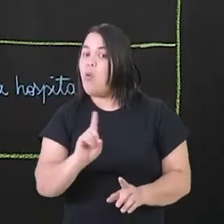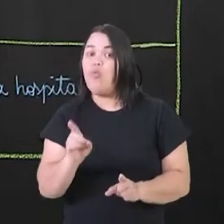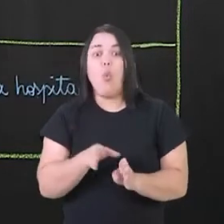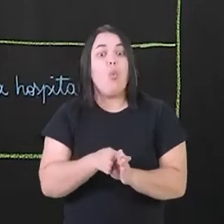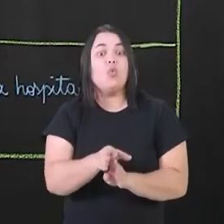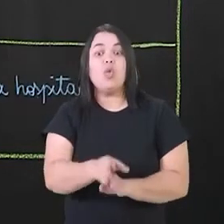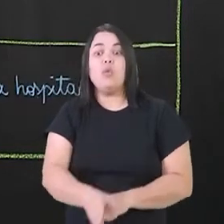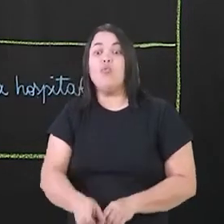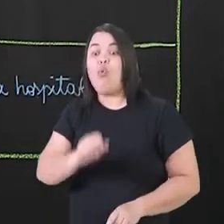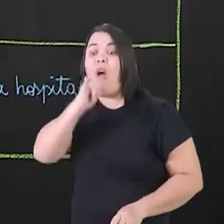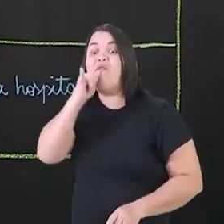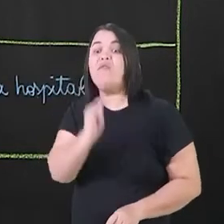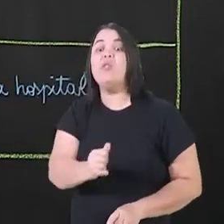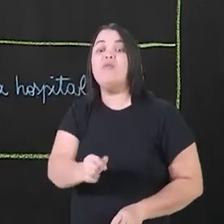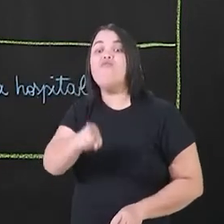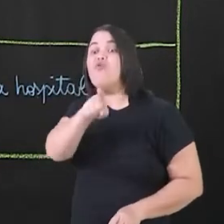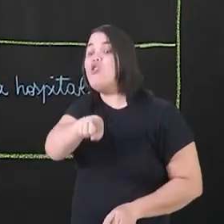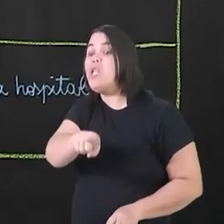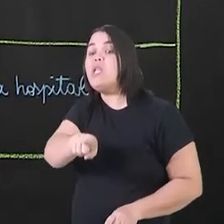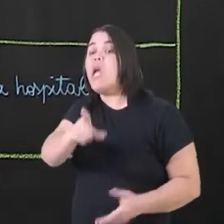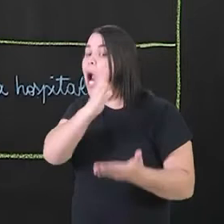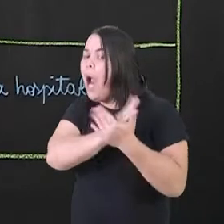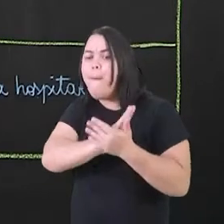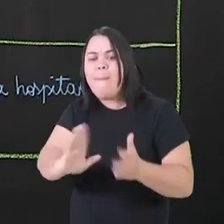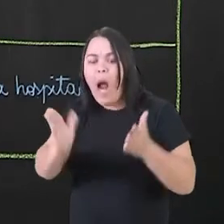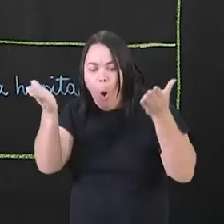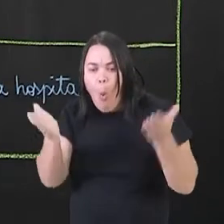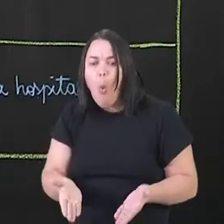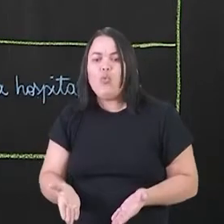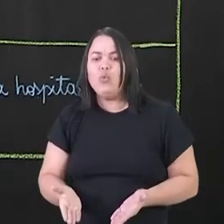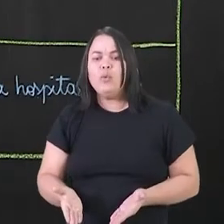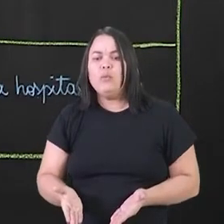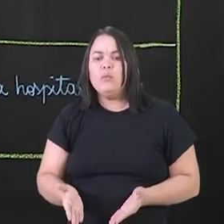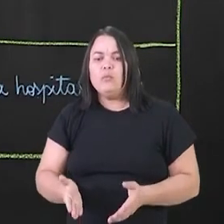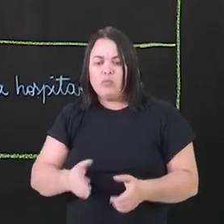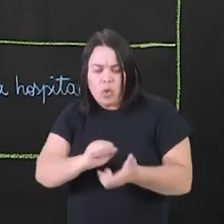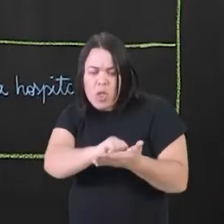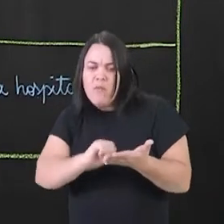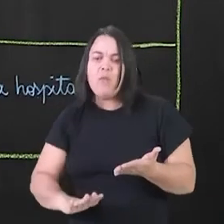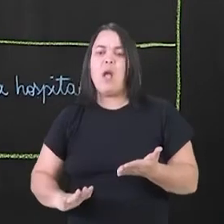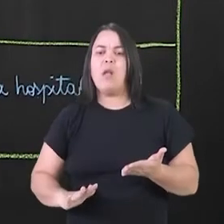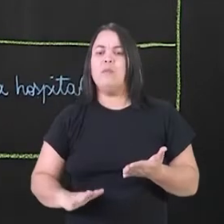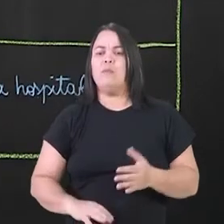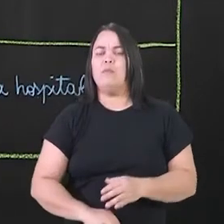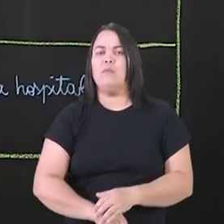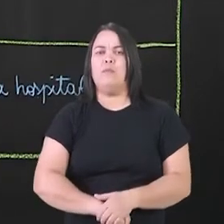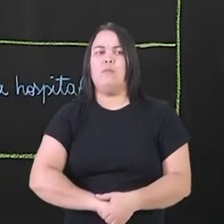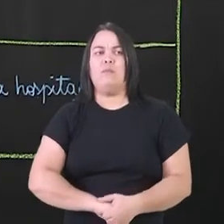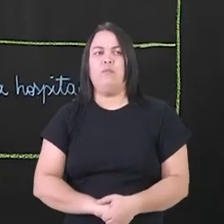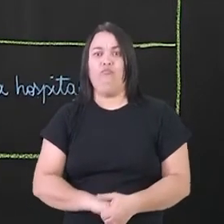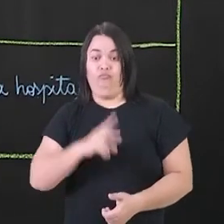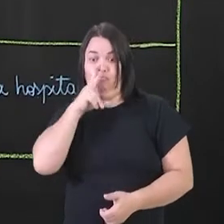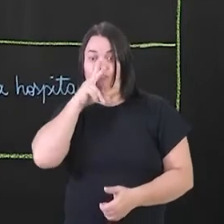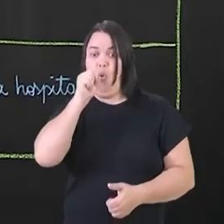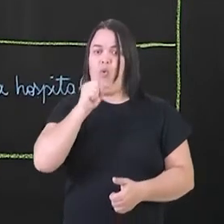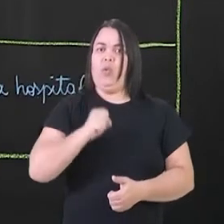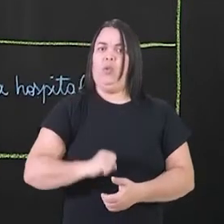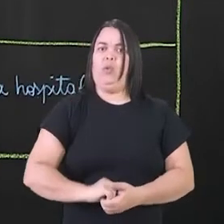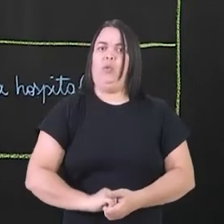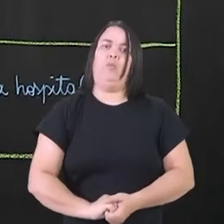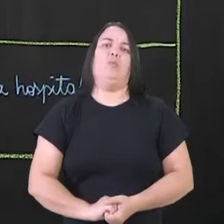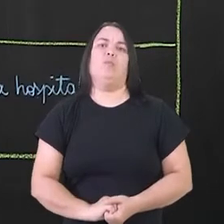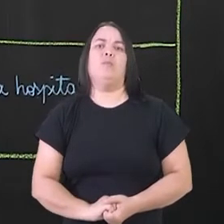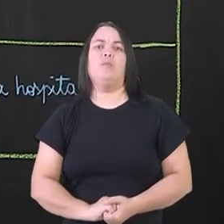eu dou um conselho, você devia. Aqui eu já digo, você tem que, você deve. Alright? O must,